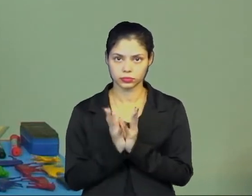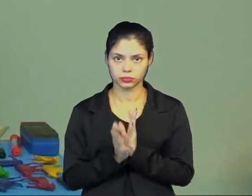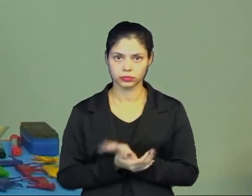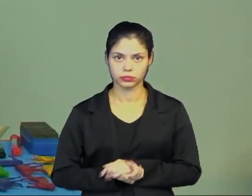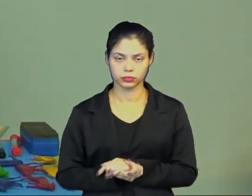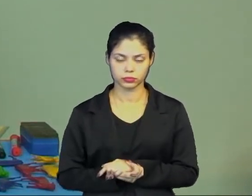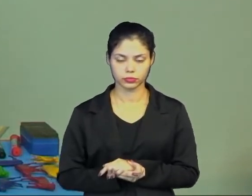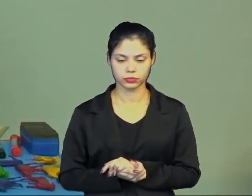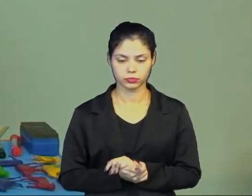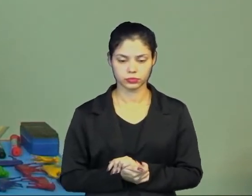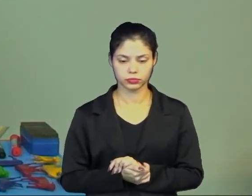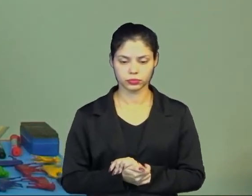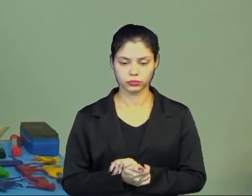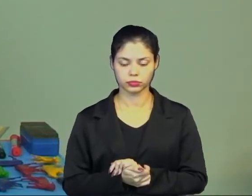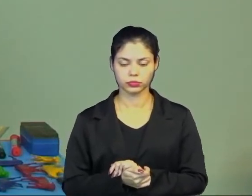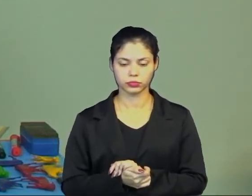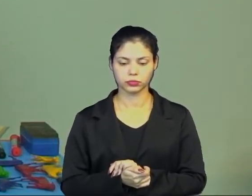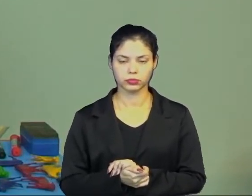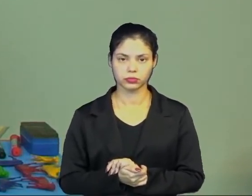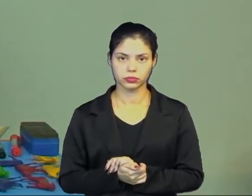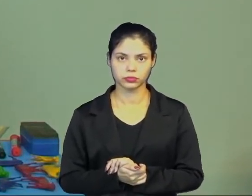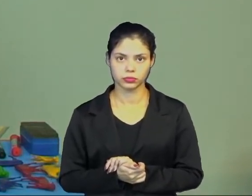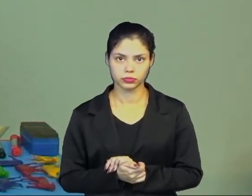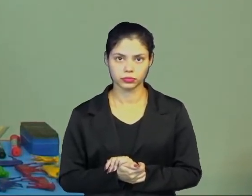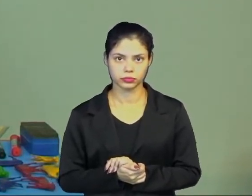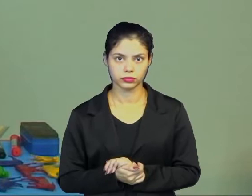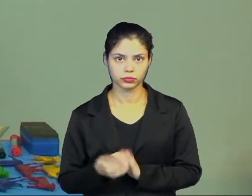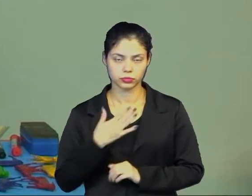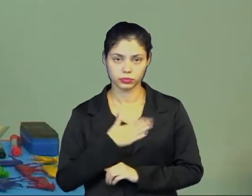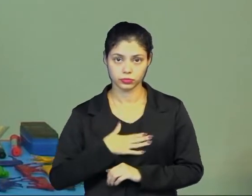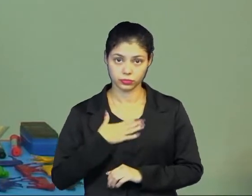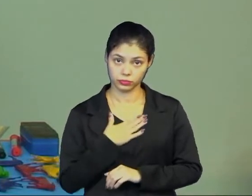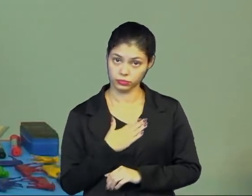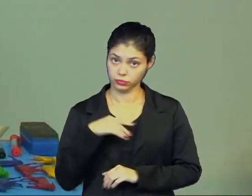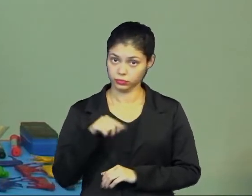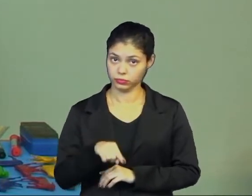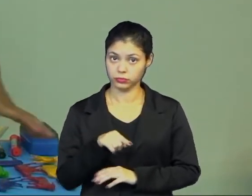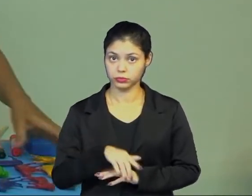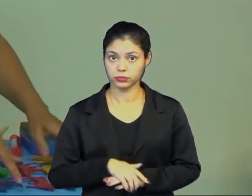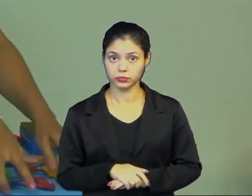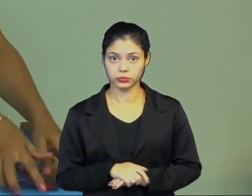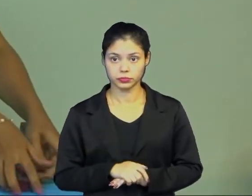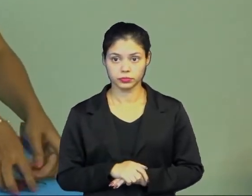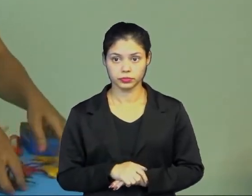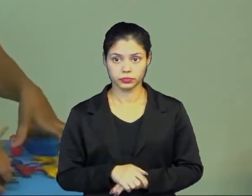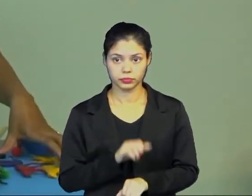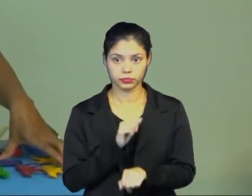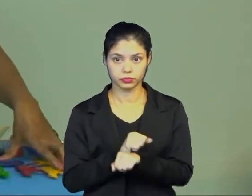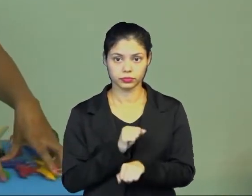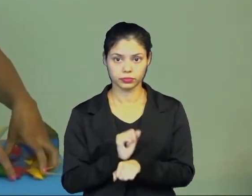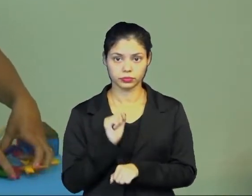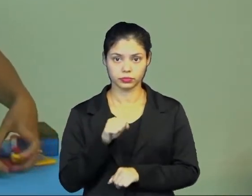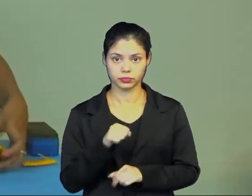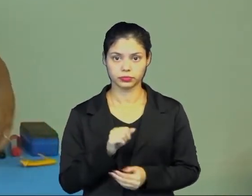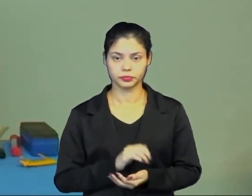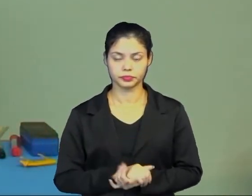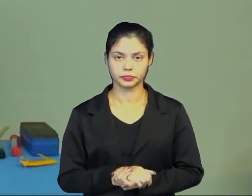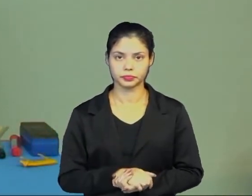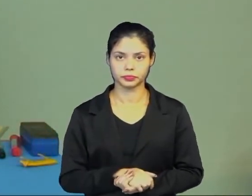coleção, certo? Vocês gostaram desse daqui? Eu espero que sim.